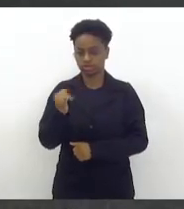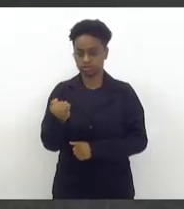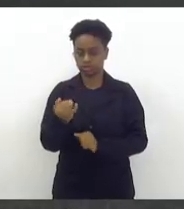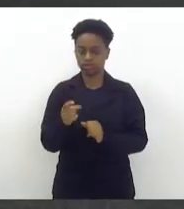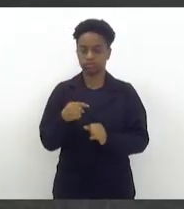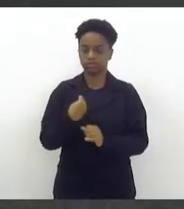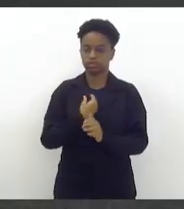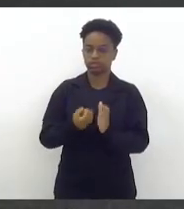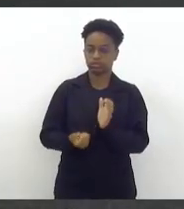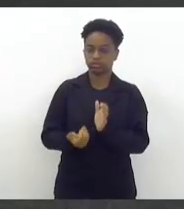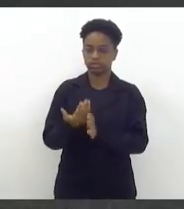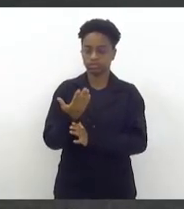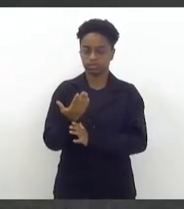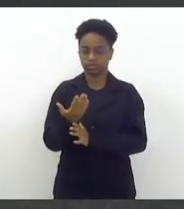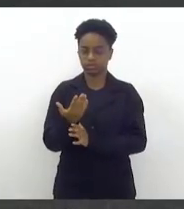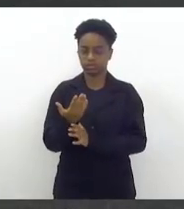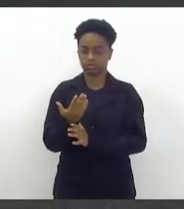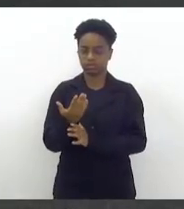criado